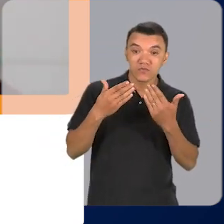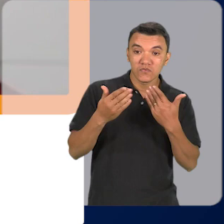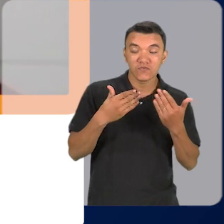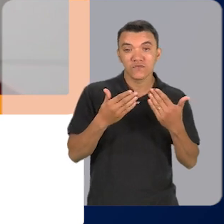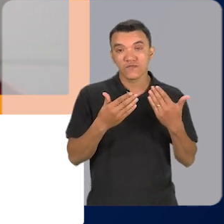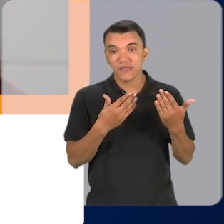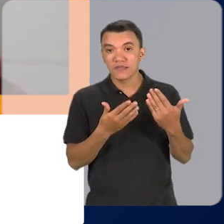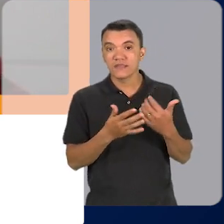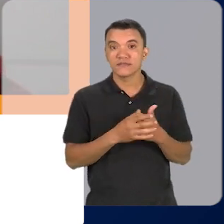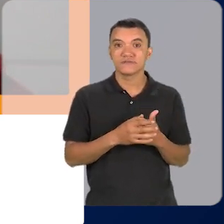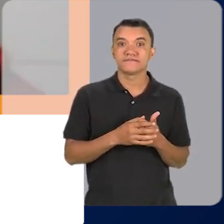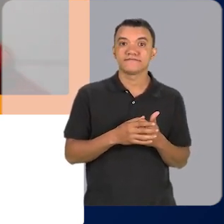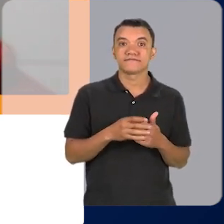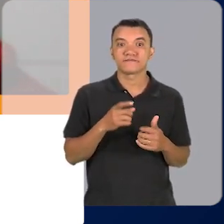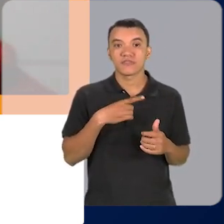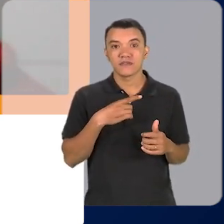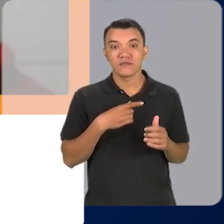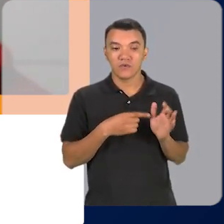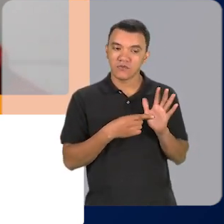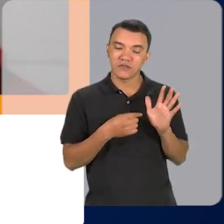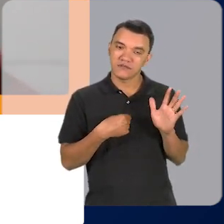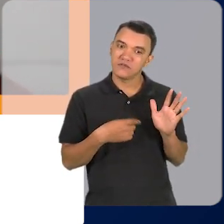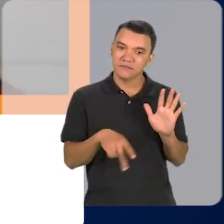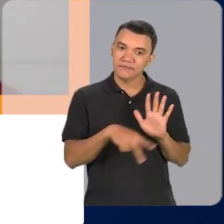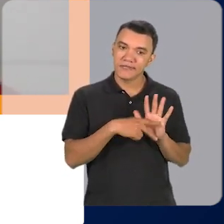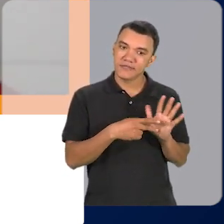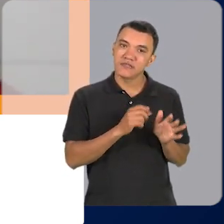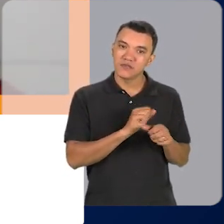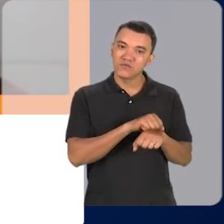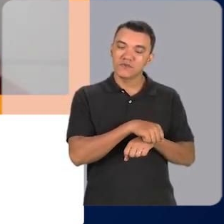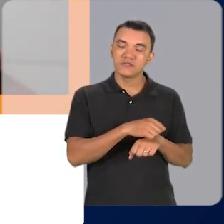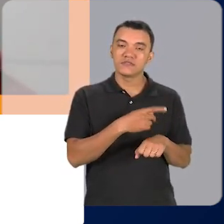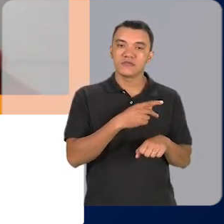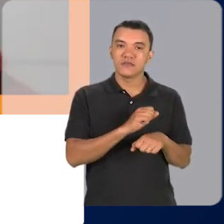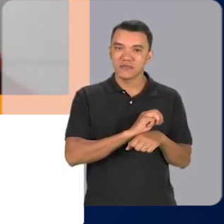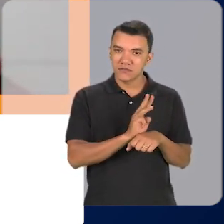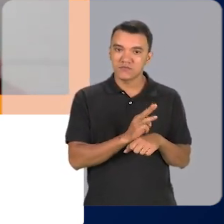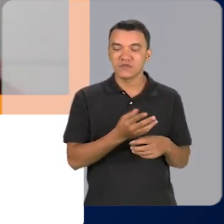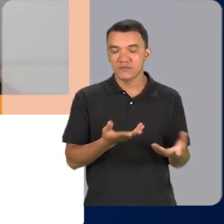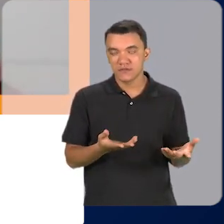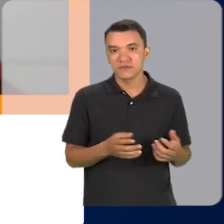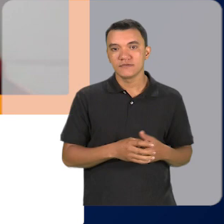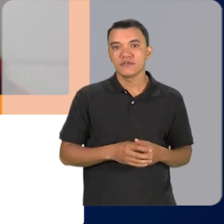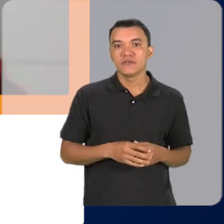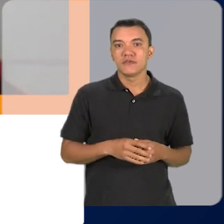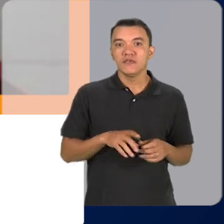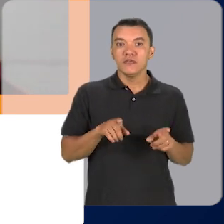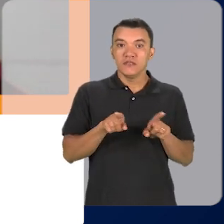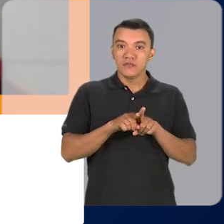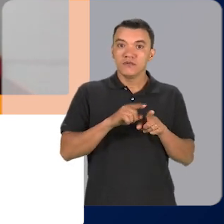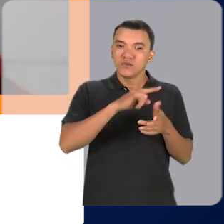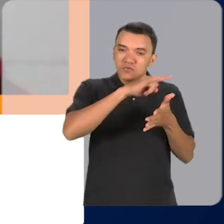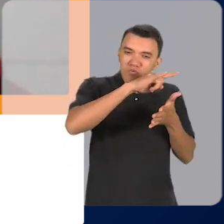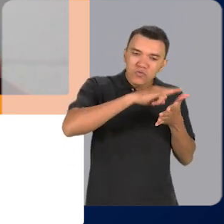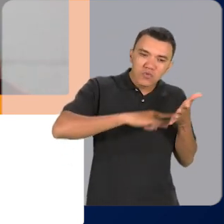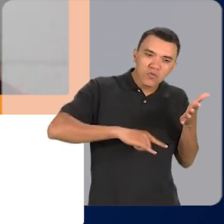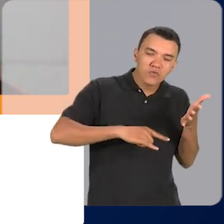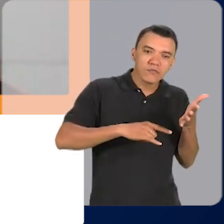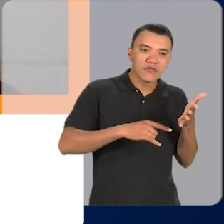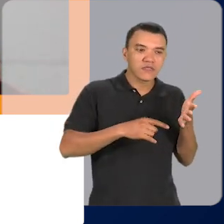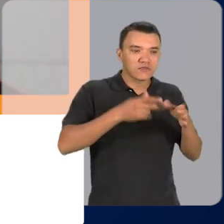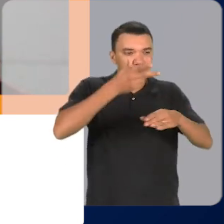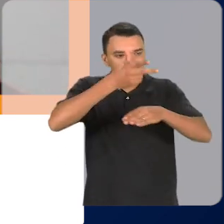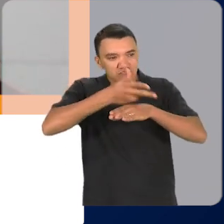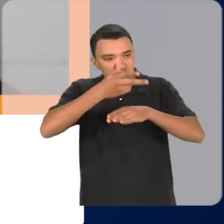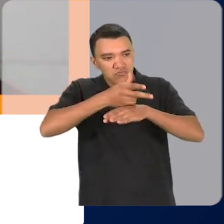credencial da universidade, o documento lá de autorização de uso de imagem, de entrevista, eles acabam